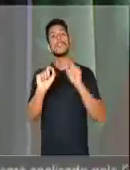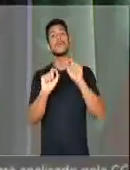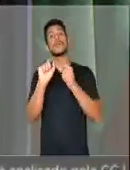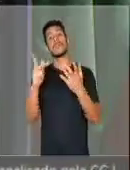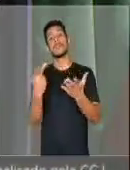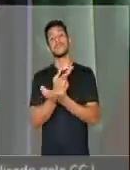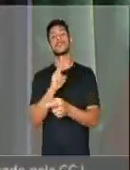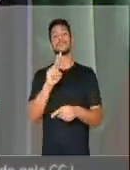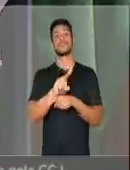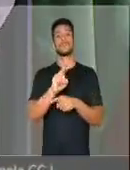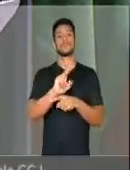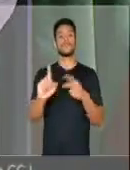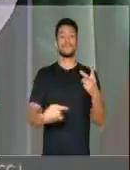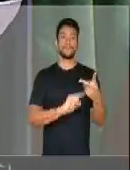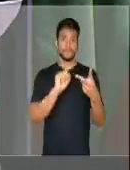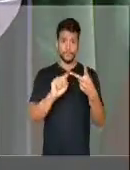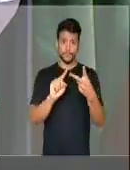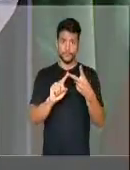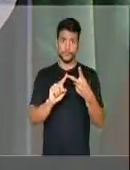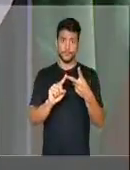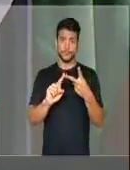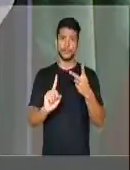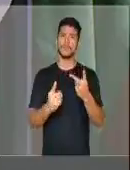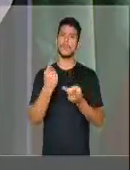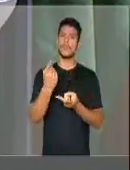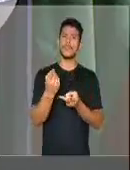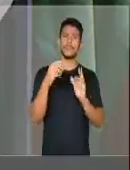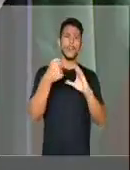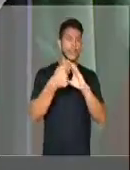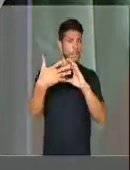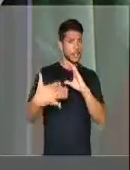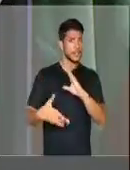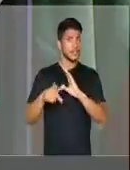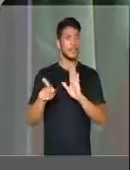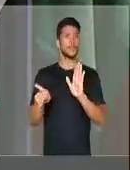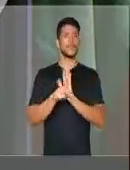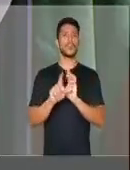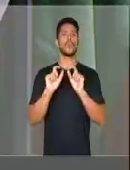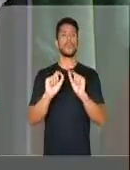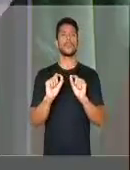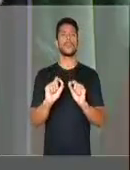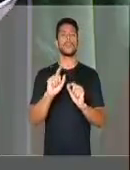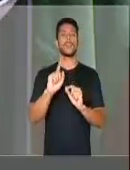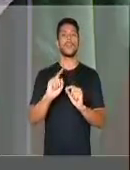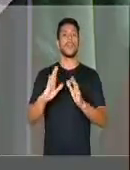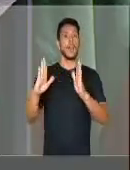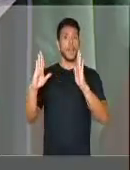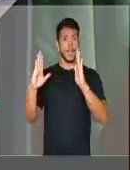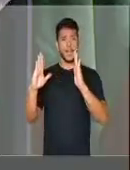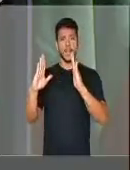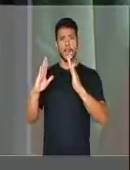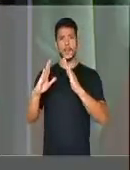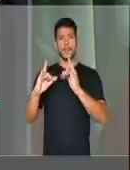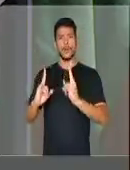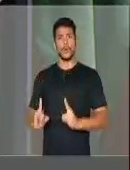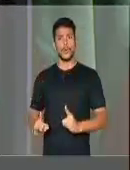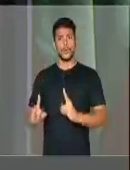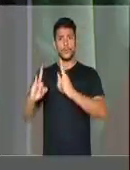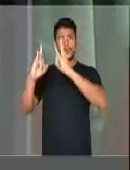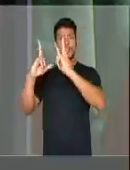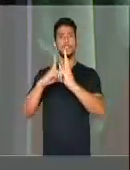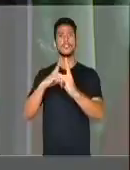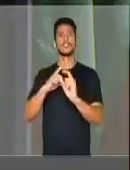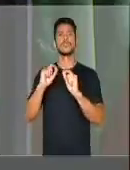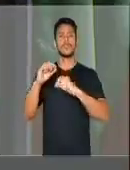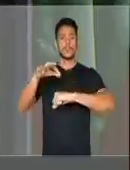2. Uma das características exigidas na chamada pública, que o imóvel no município de Colatina esteja num raio